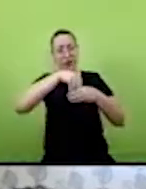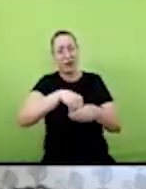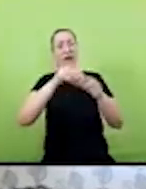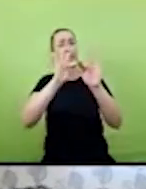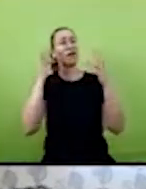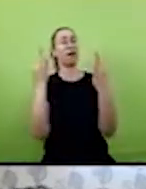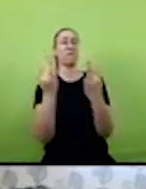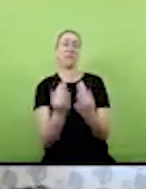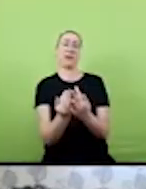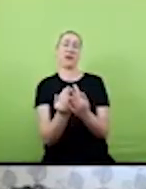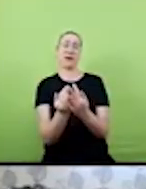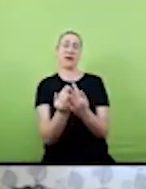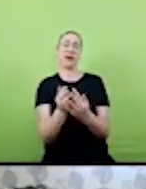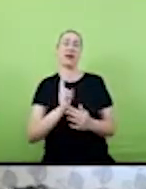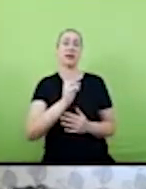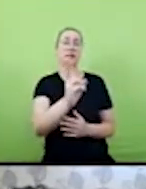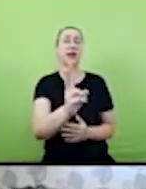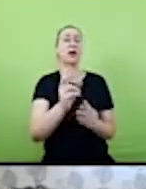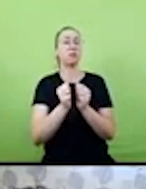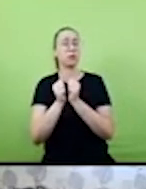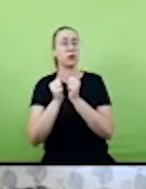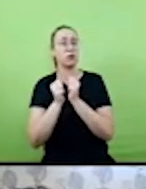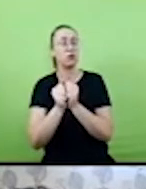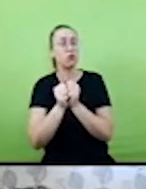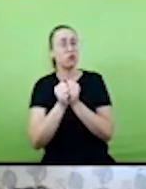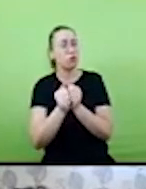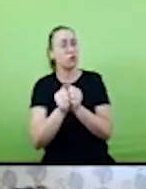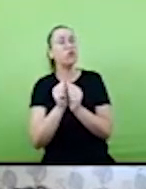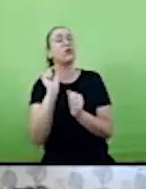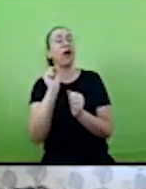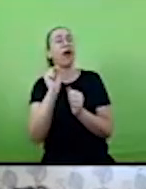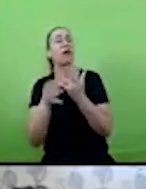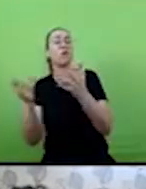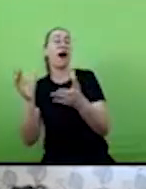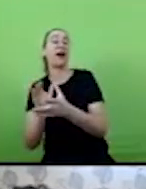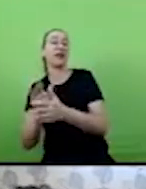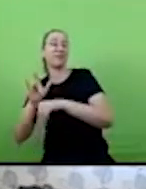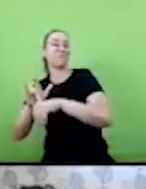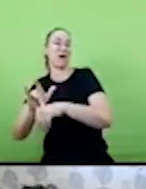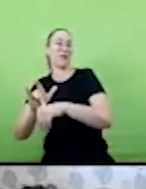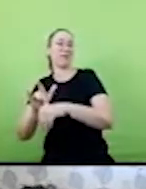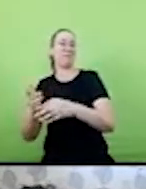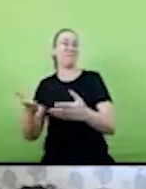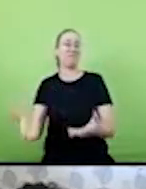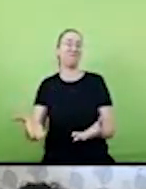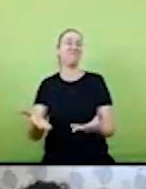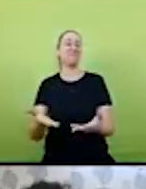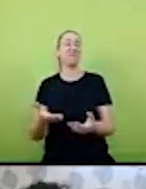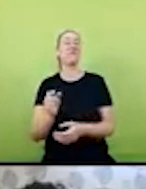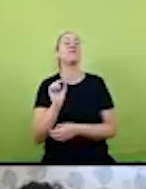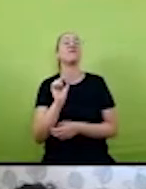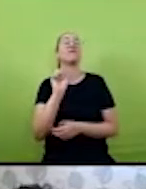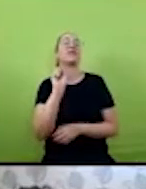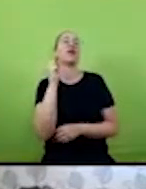relações afetivas. Como, principalmente, a gente costuma dizer assim, que o feminicídio, ele ocorre basicamente no fim